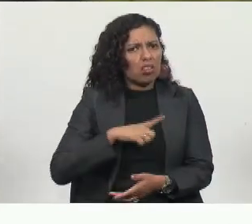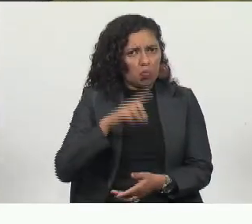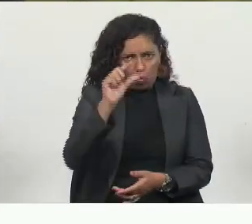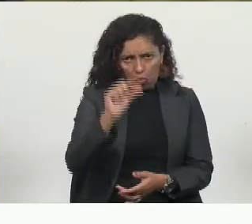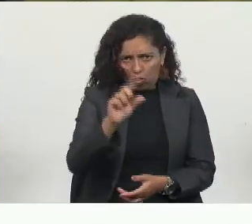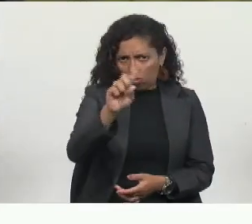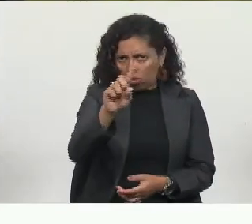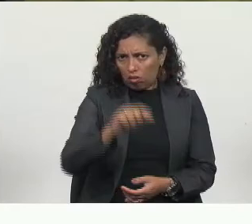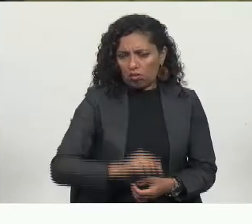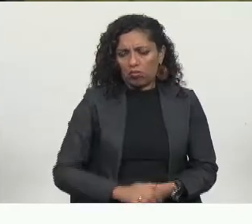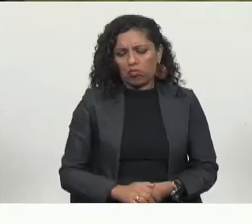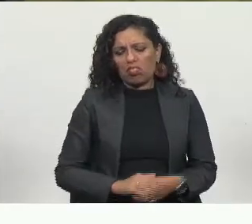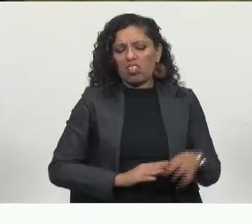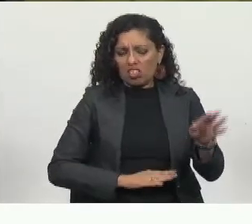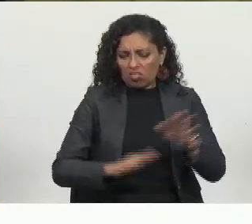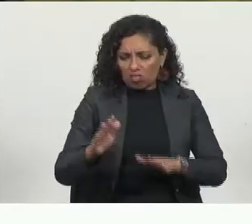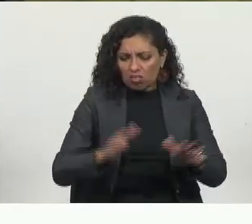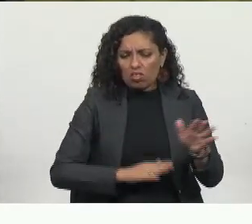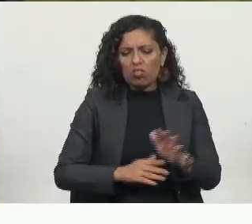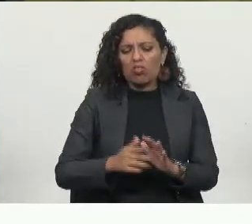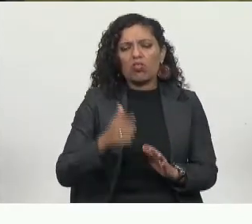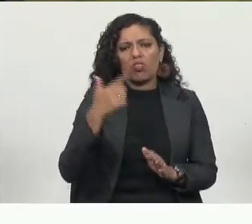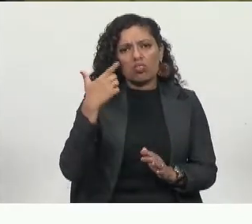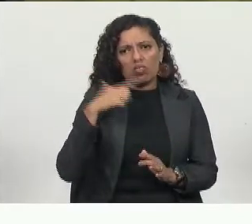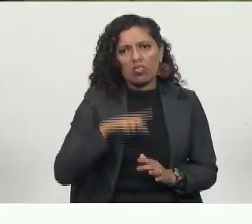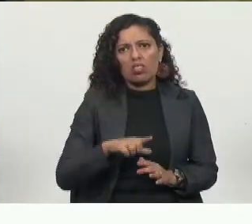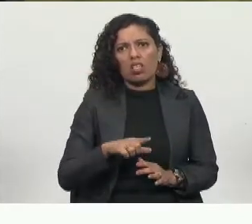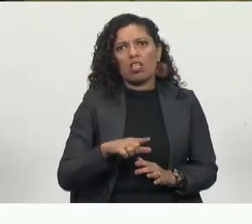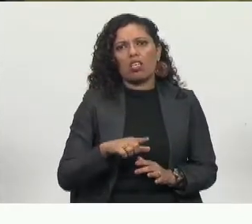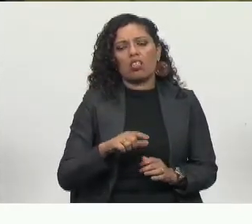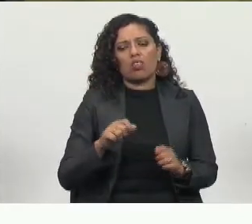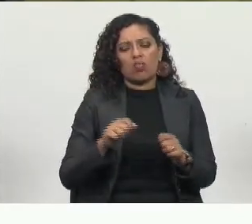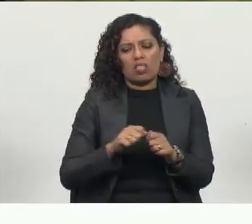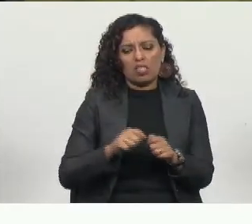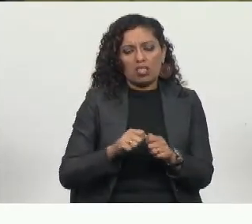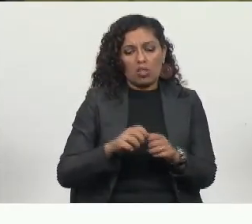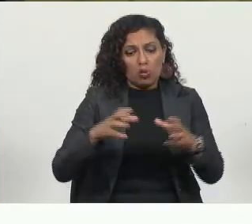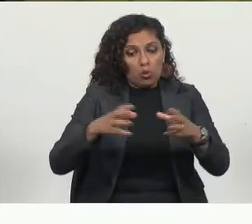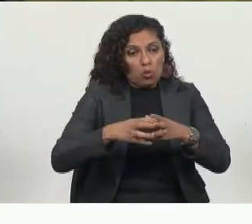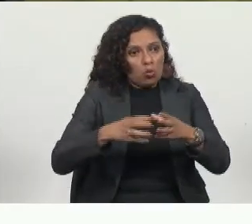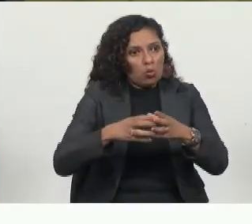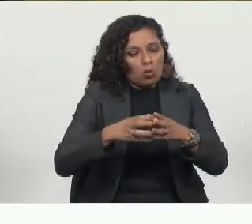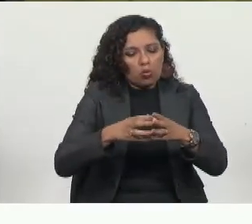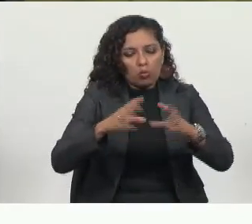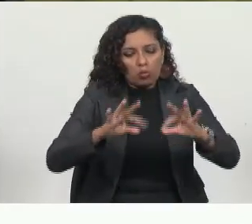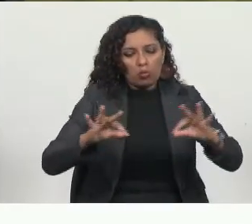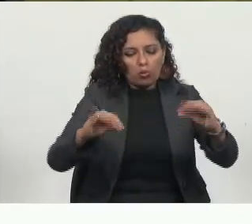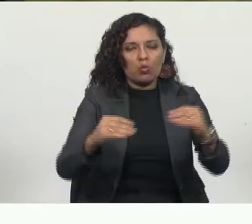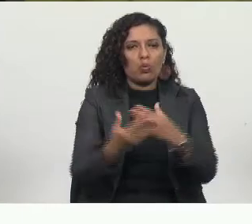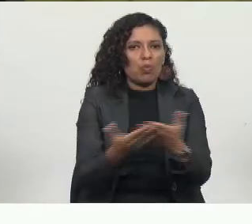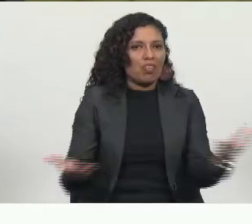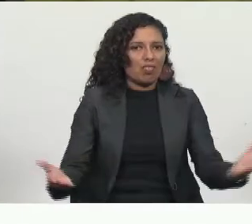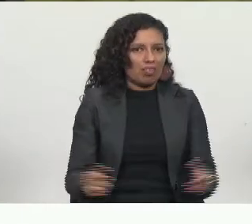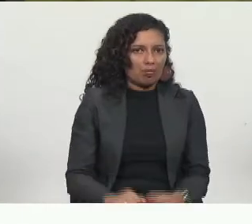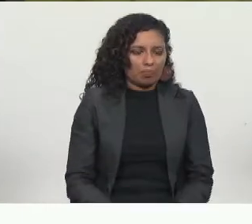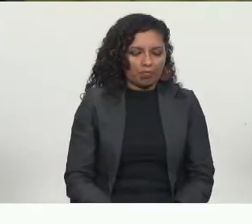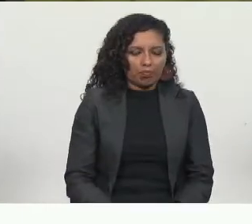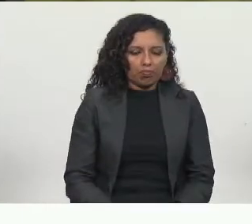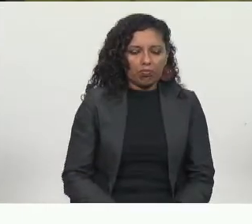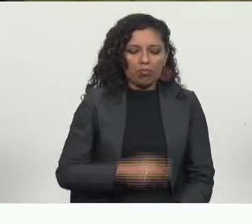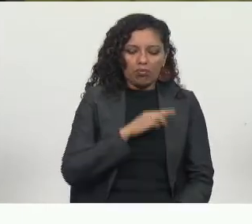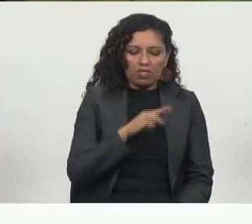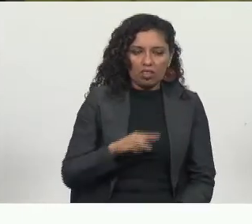infelizmente, eles conseguem fazer com que a casa perca força, né? E é por isso que surge, por exemplo, o Ministério Público, a